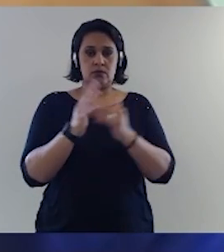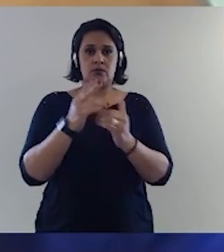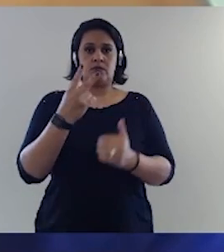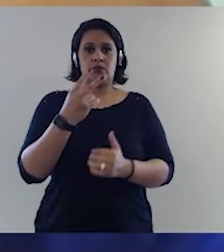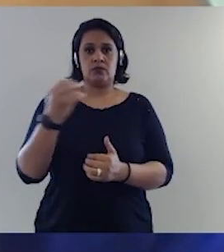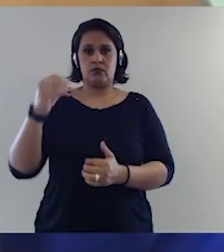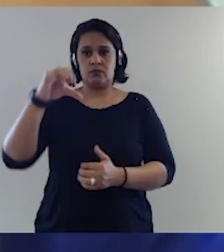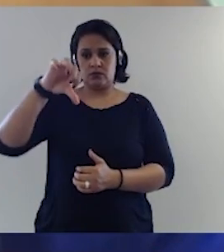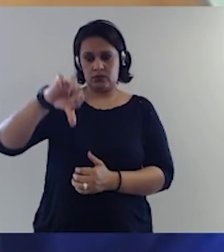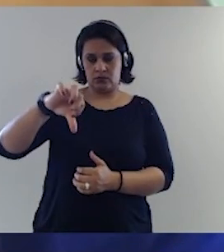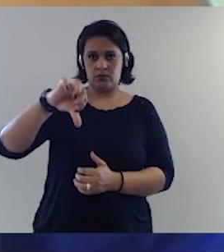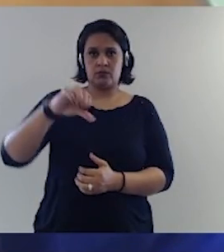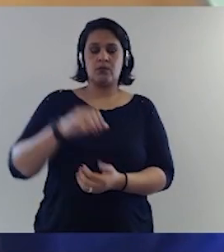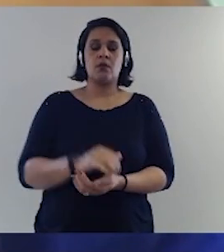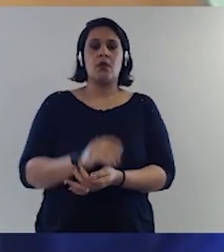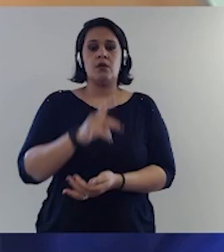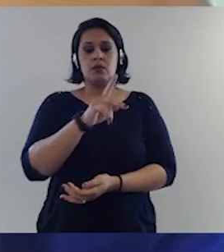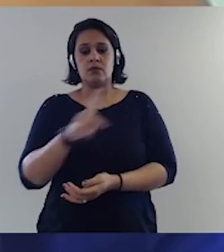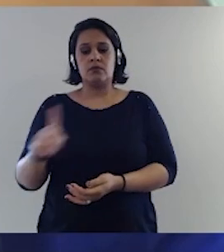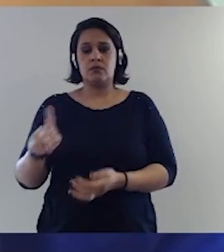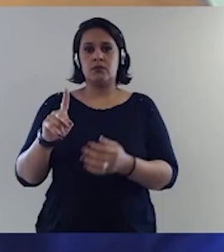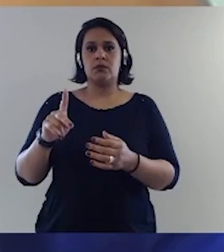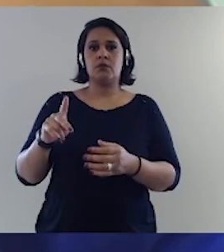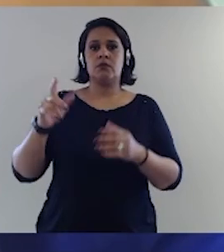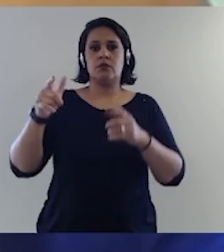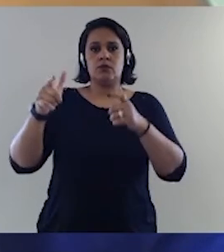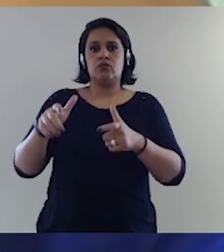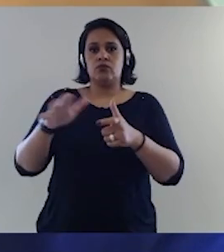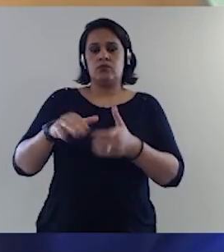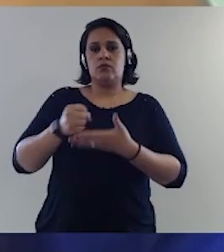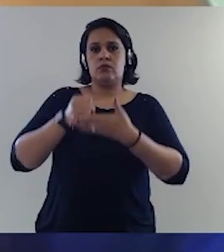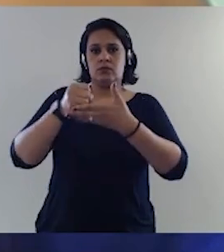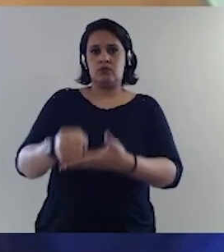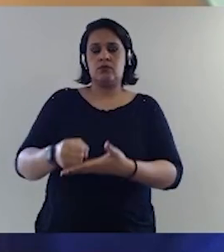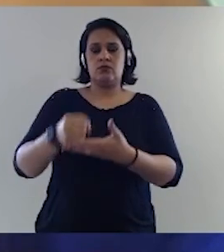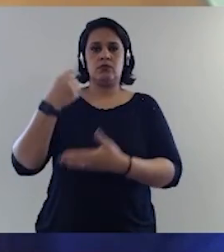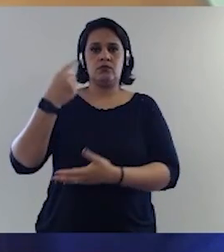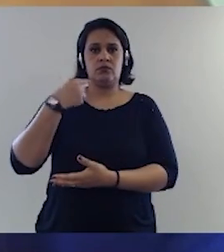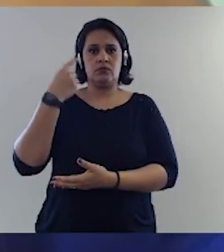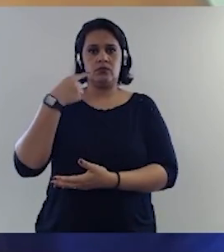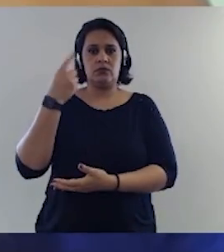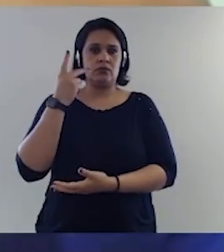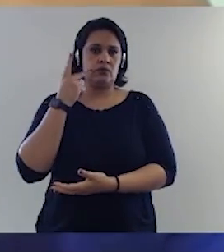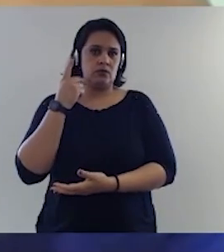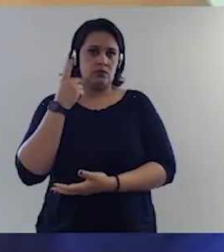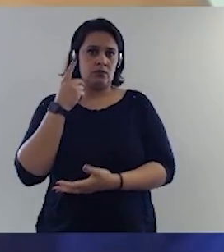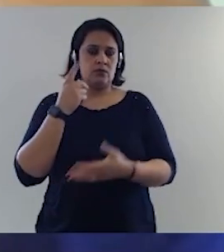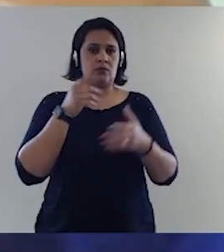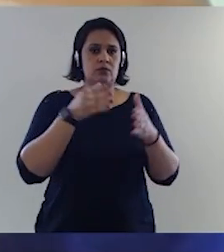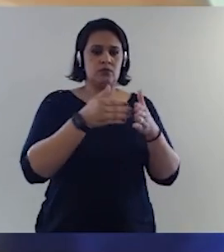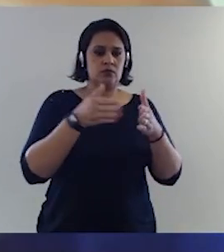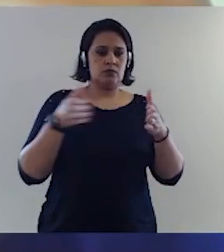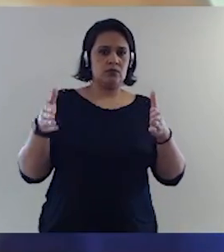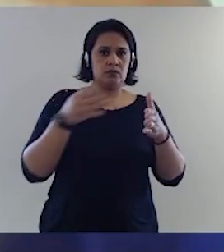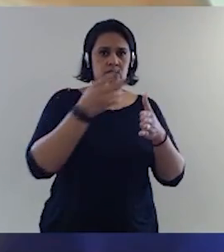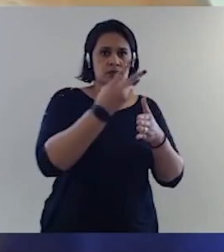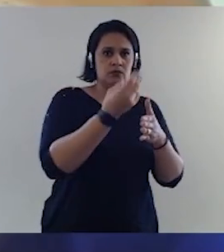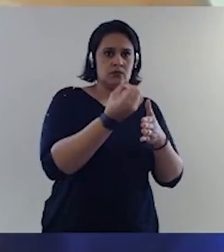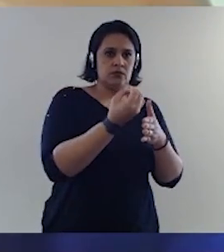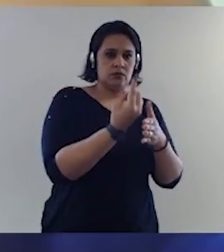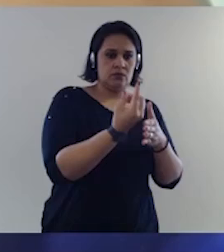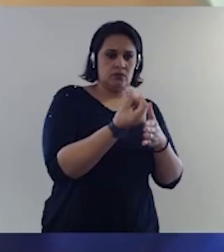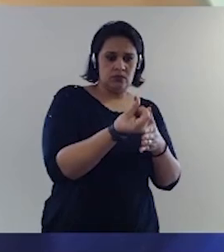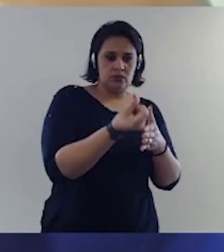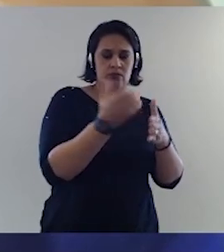2009, presidente da Caixa de Assistência dos Advogados do Ceará no período de 2016